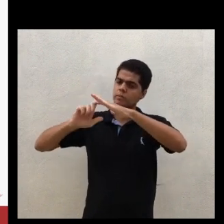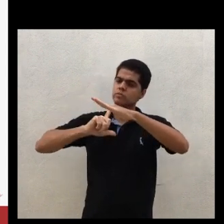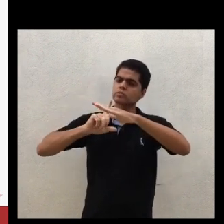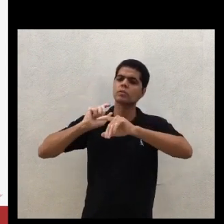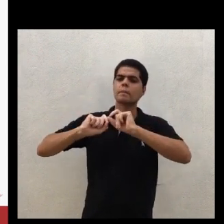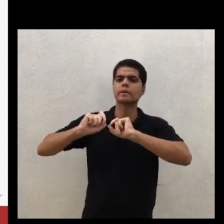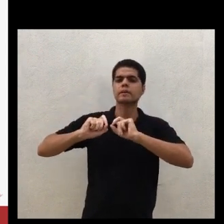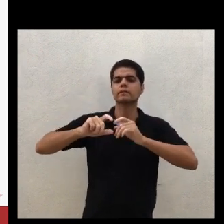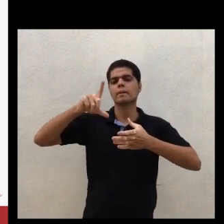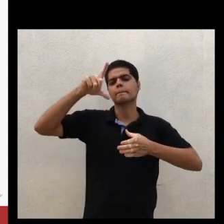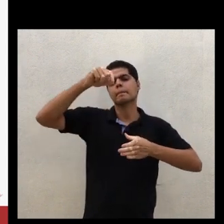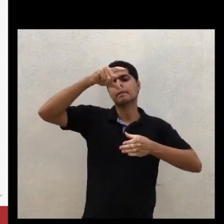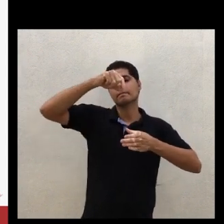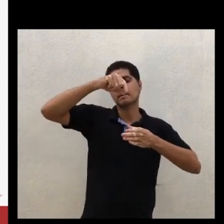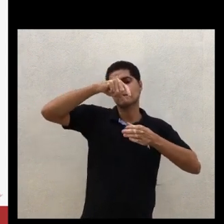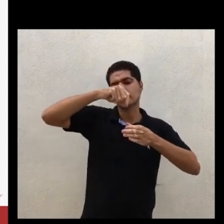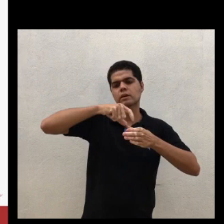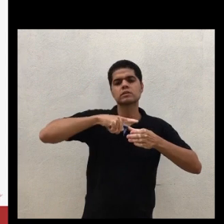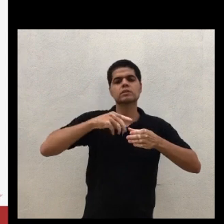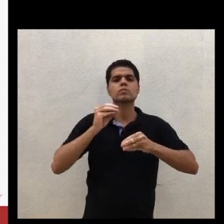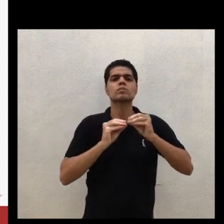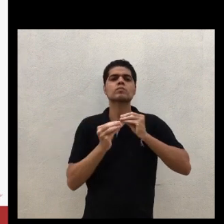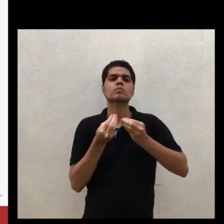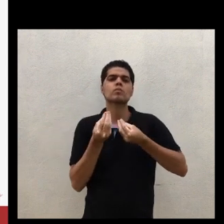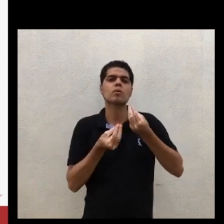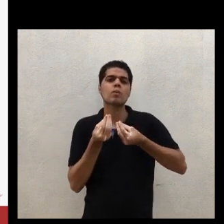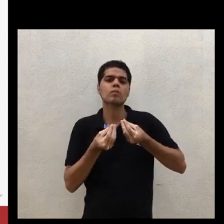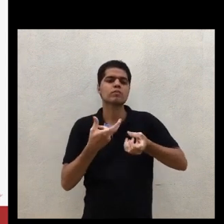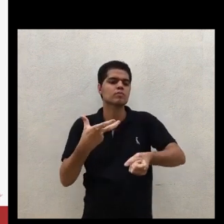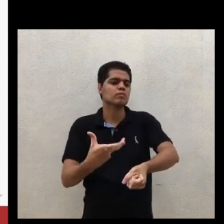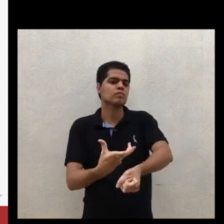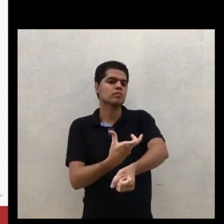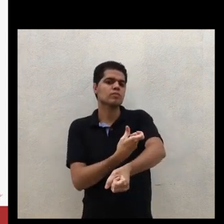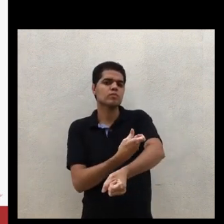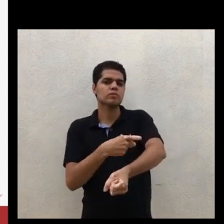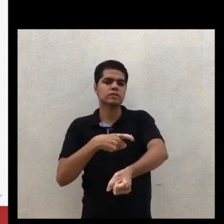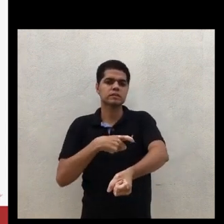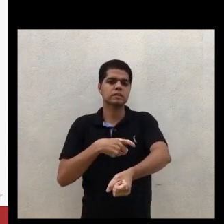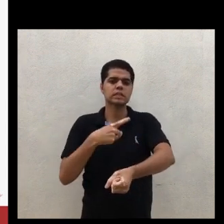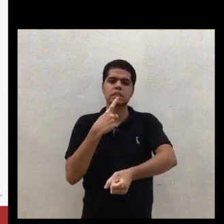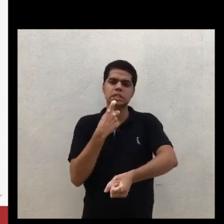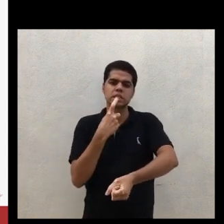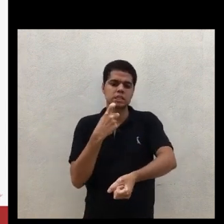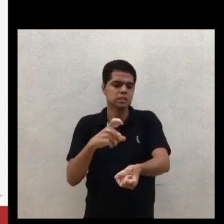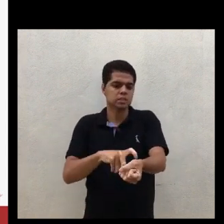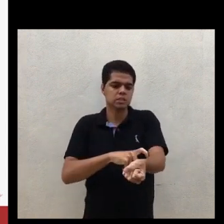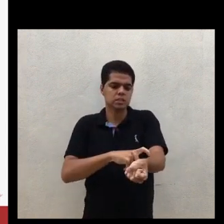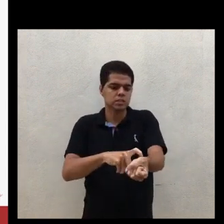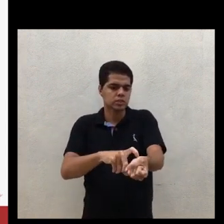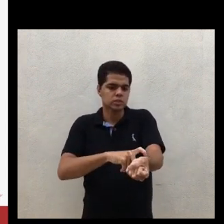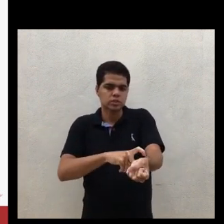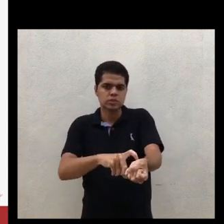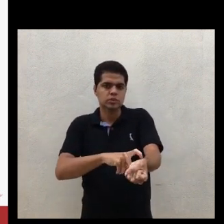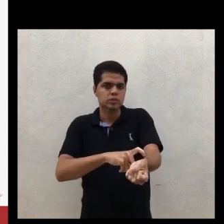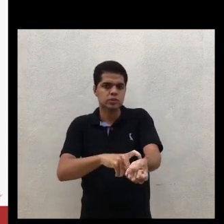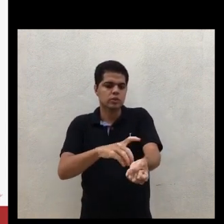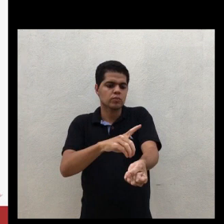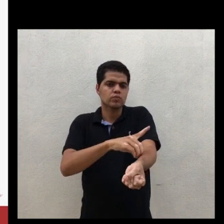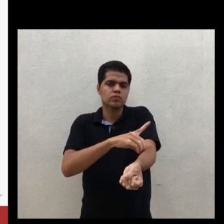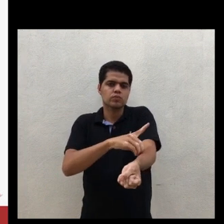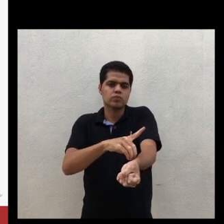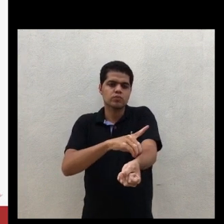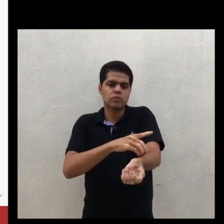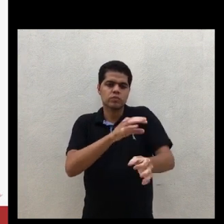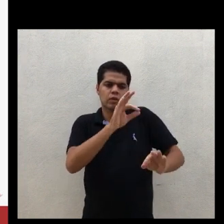vai dosar a quantidade de insulina que vai injetar num paciente, né, para controlar